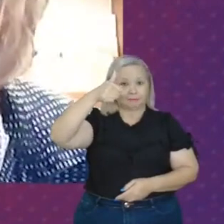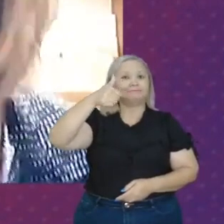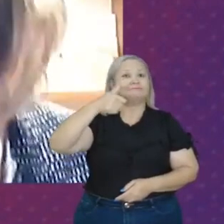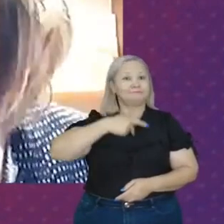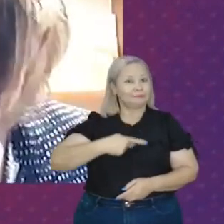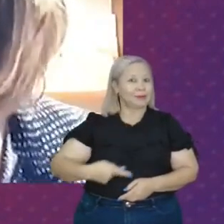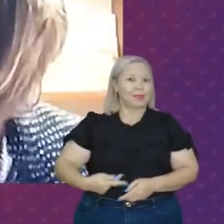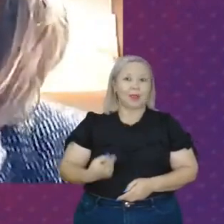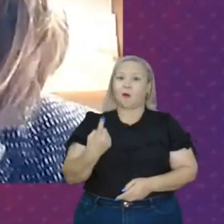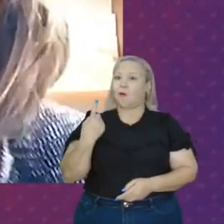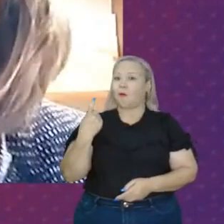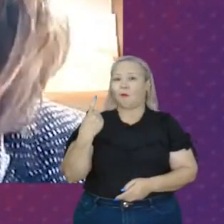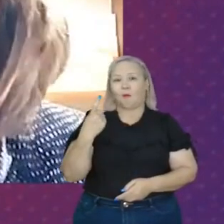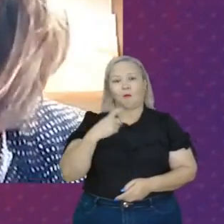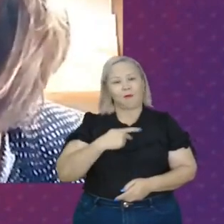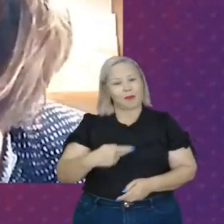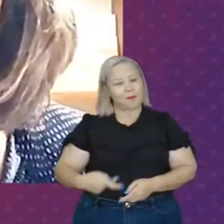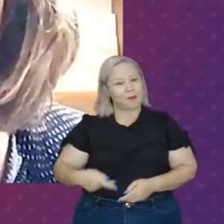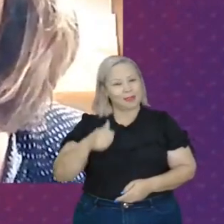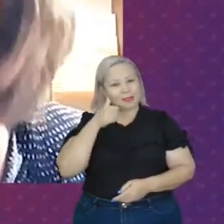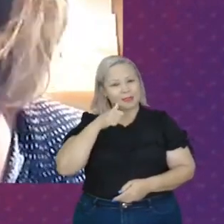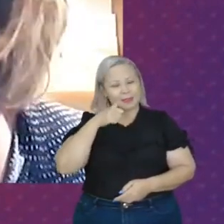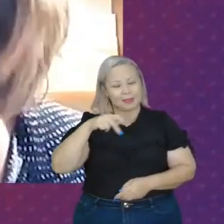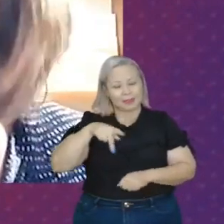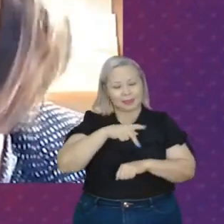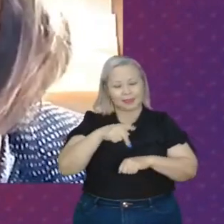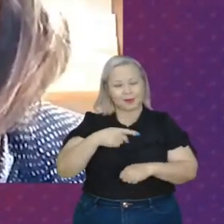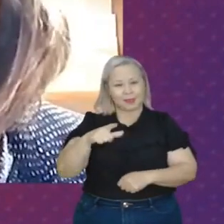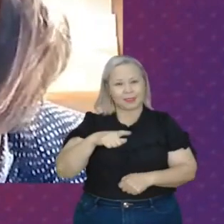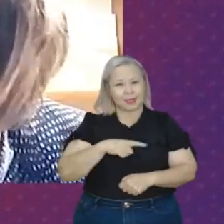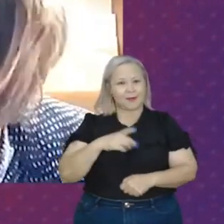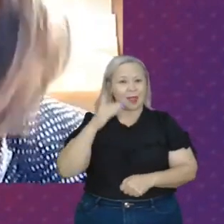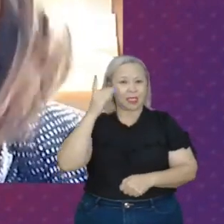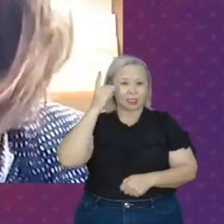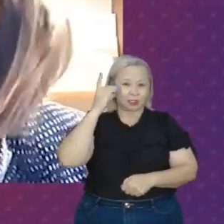e única presidenta que esse país teve, Dilma Rousseff,